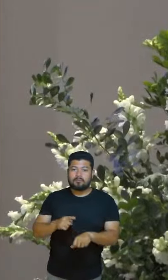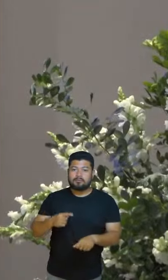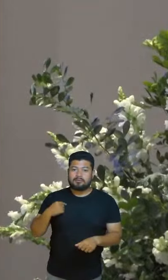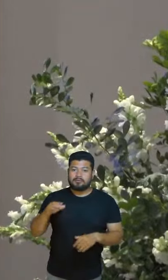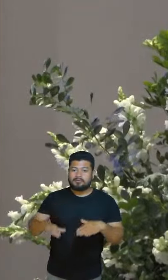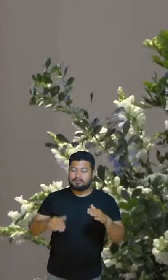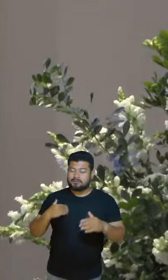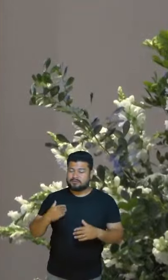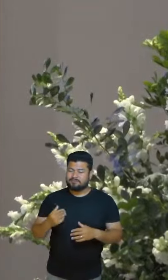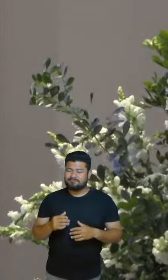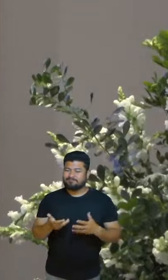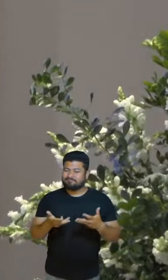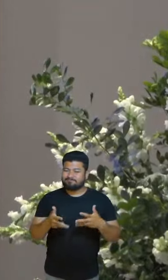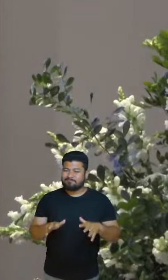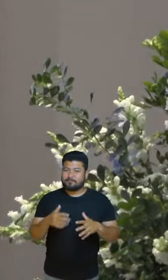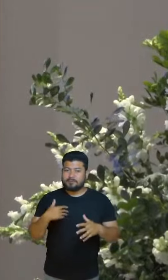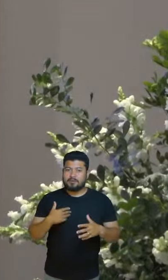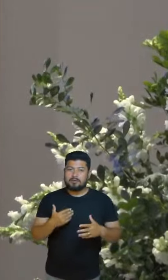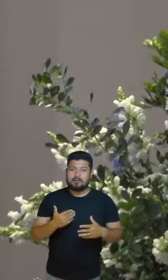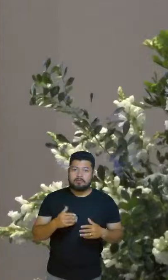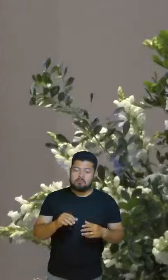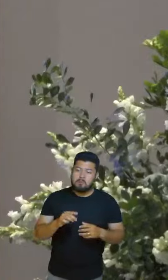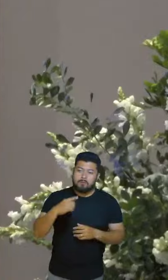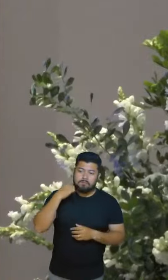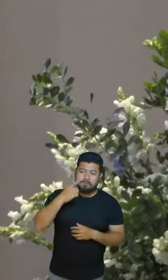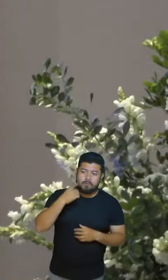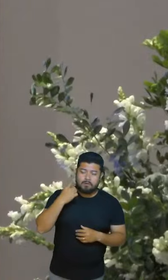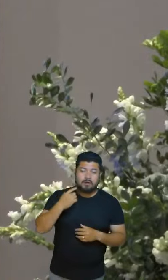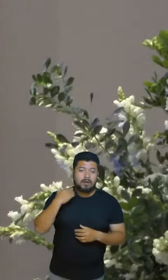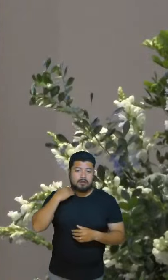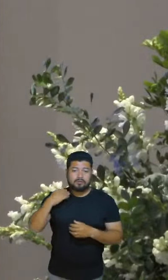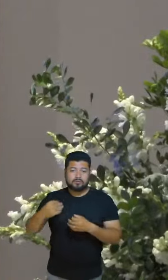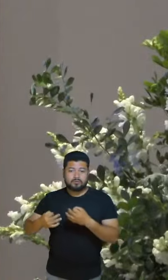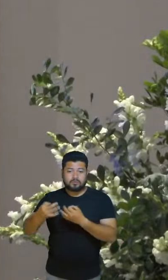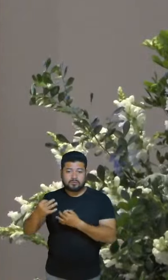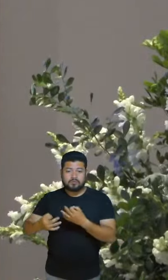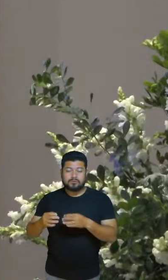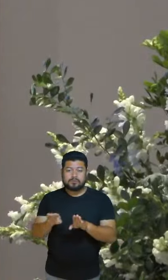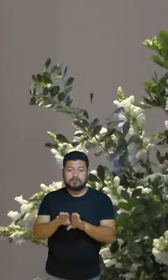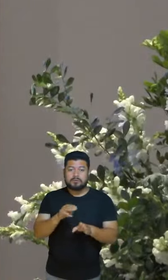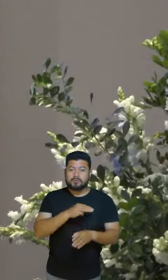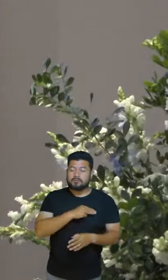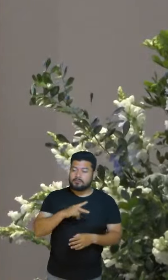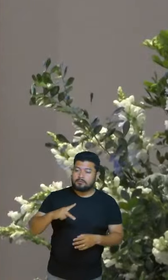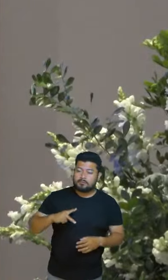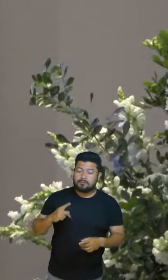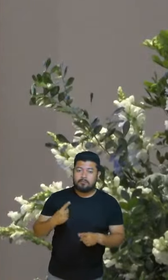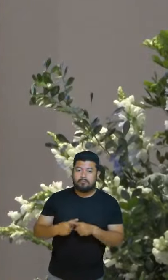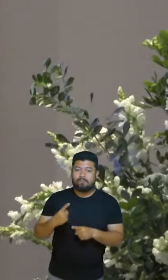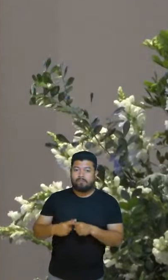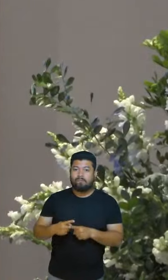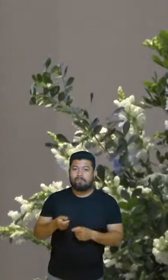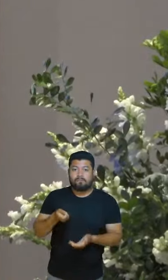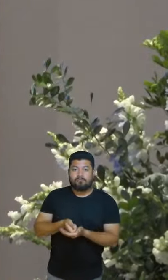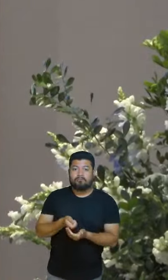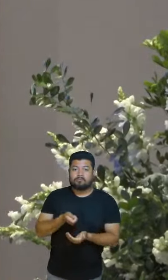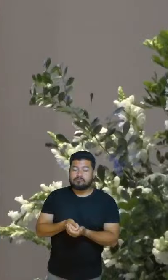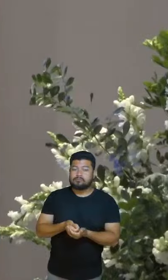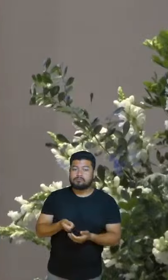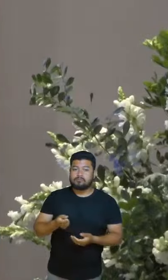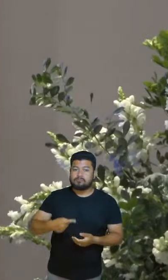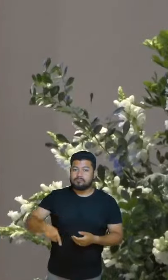advogado quanto o ministério público e enfim por ela vai exigir de nós alguma coisa que